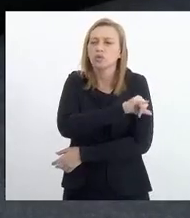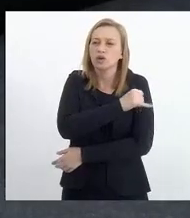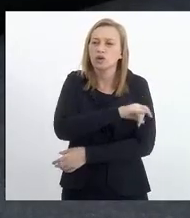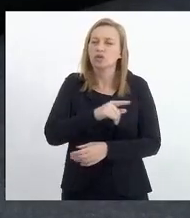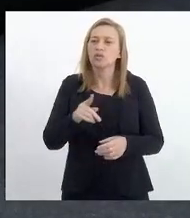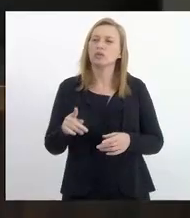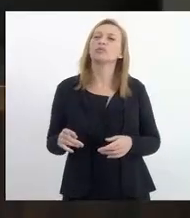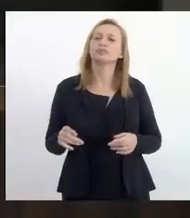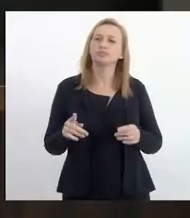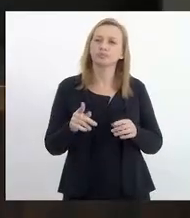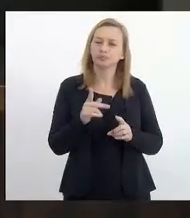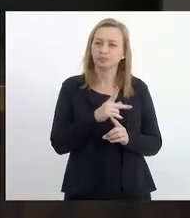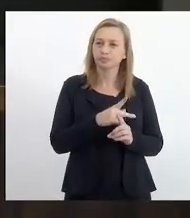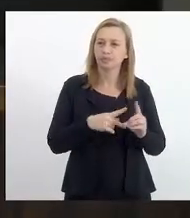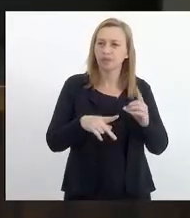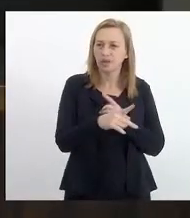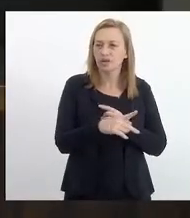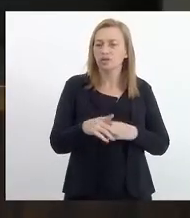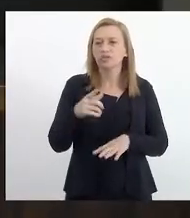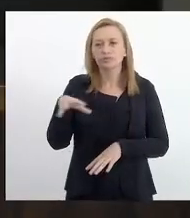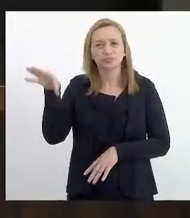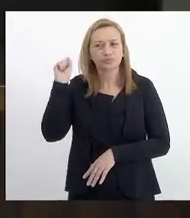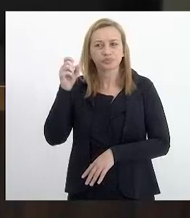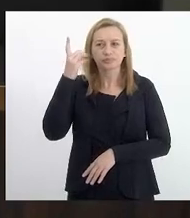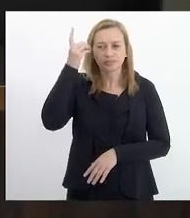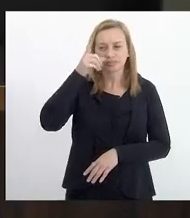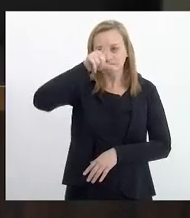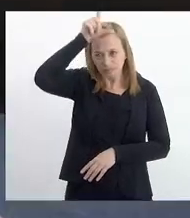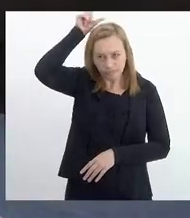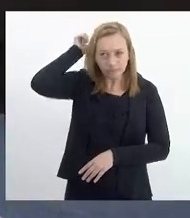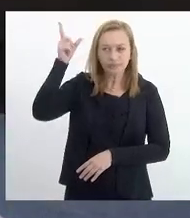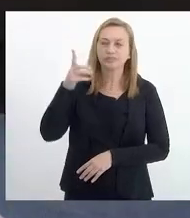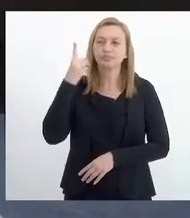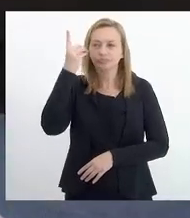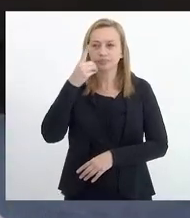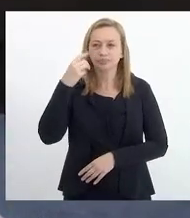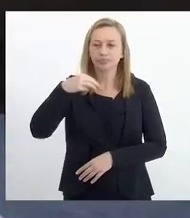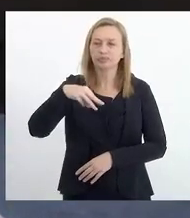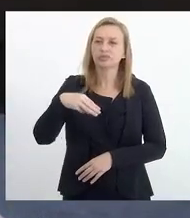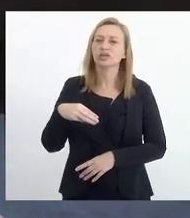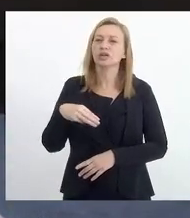ouvir o deputado Luiz e eu vou dar meu encaminhamento. Deputado Márcio Pacheco.